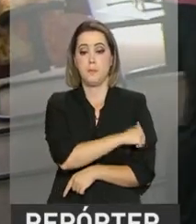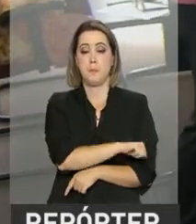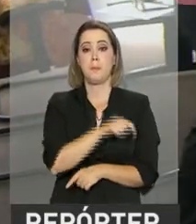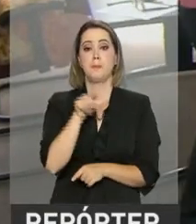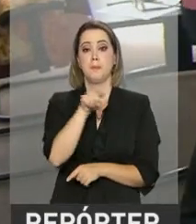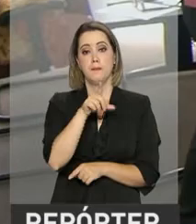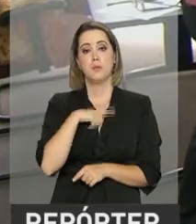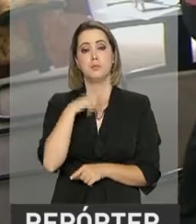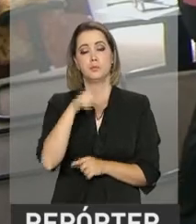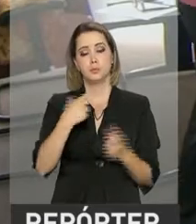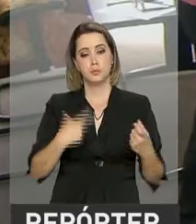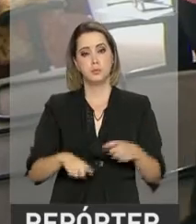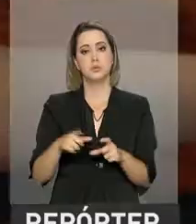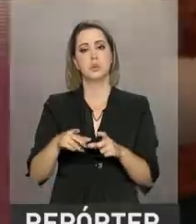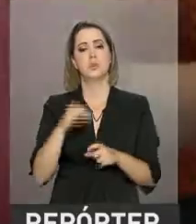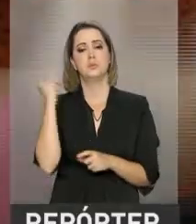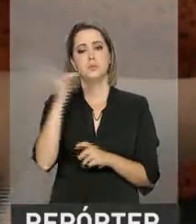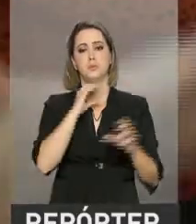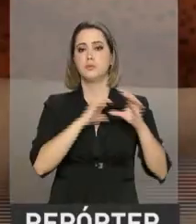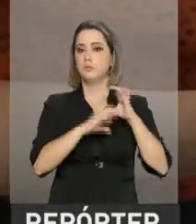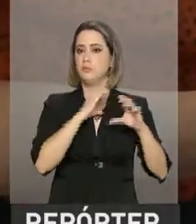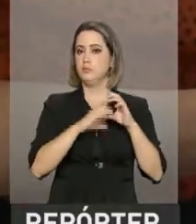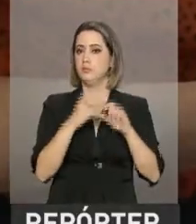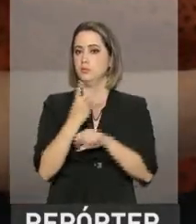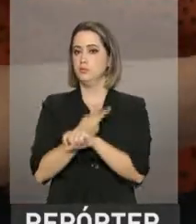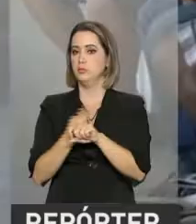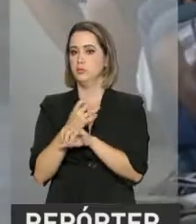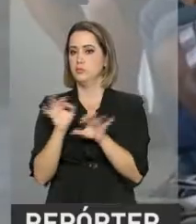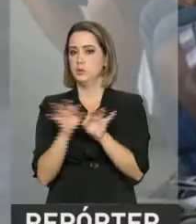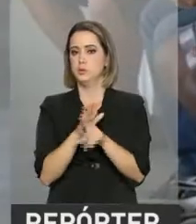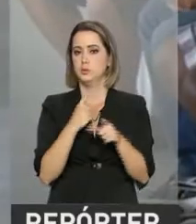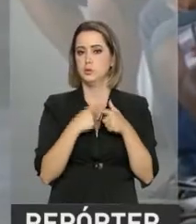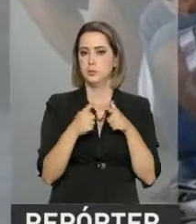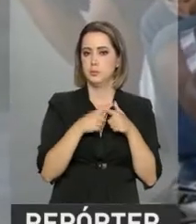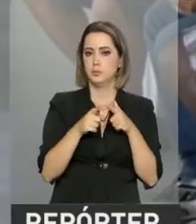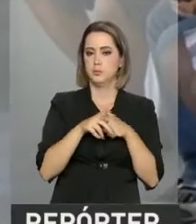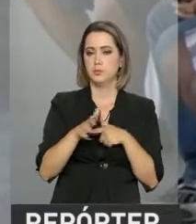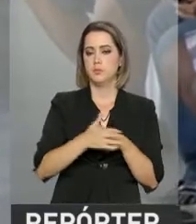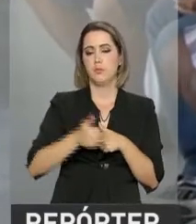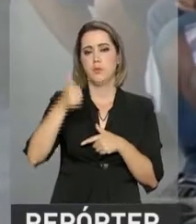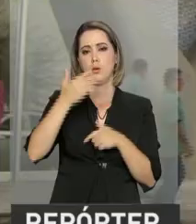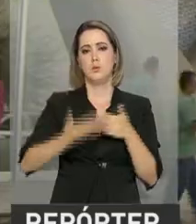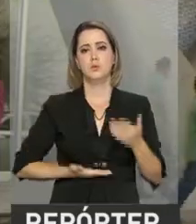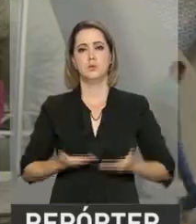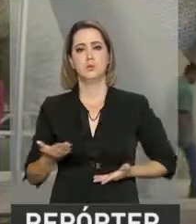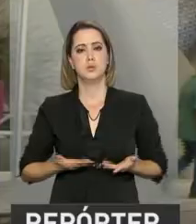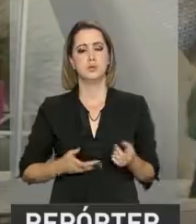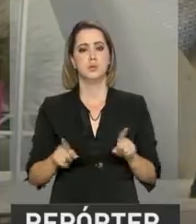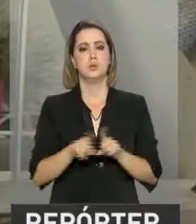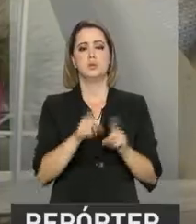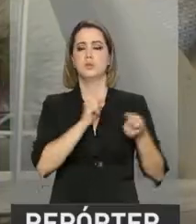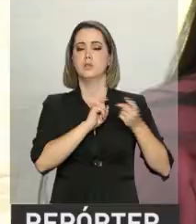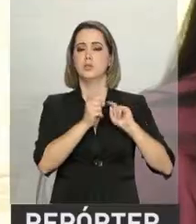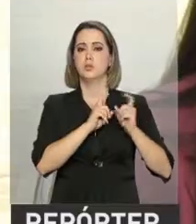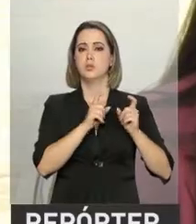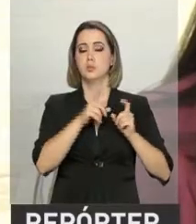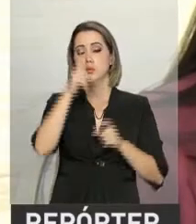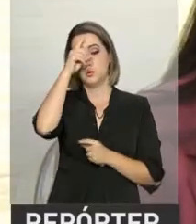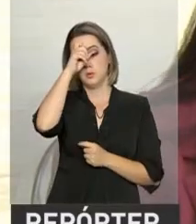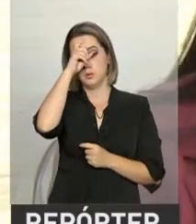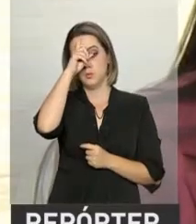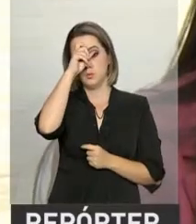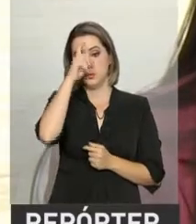espaço importante de comunicação que além de buscar soluções melhora o serviço ao usuário e à gestão hospitalar a